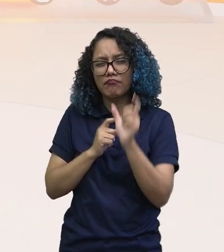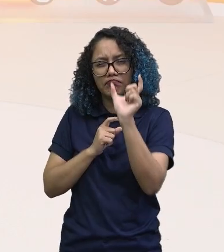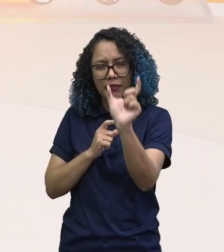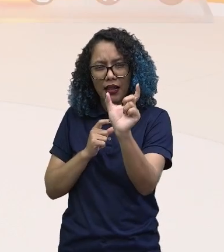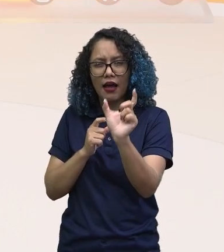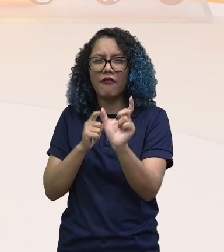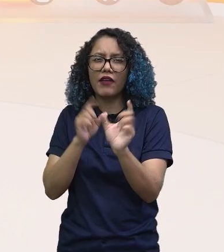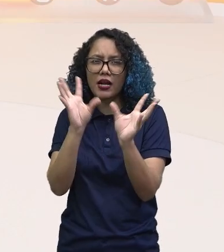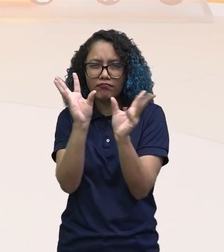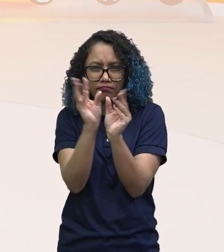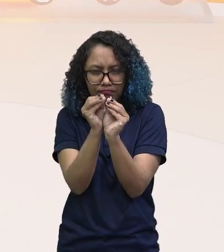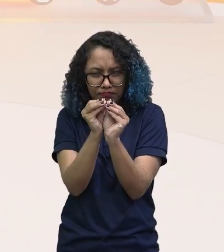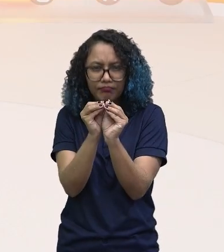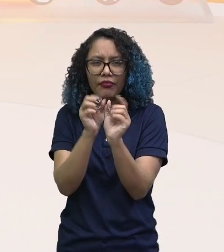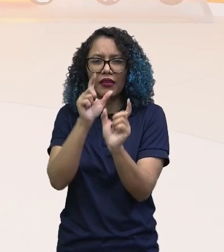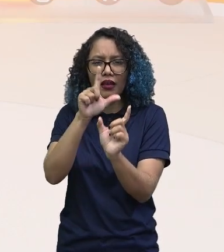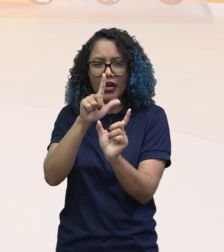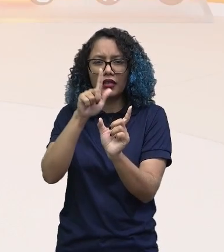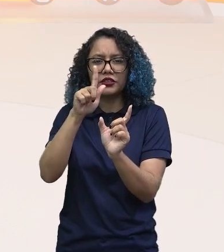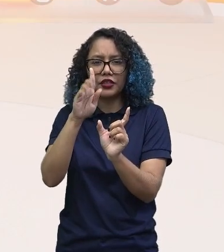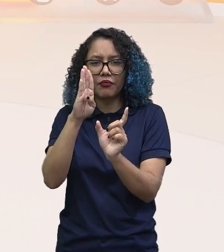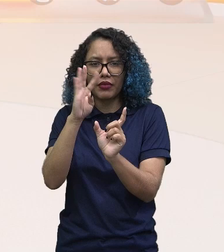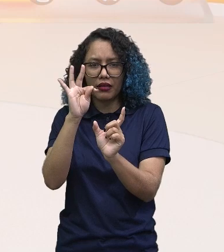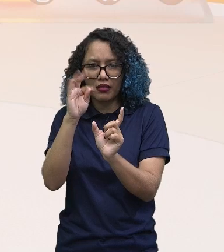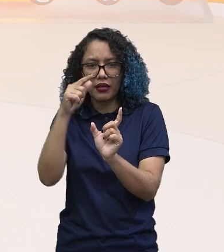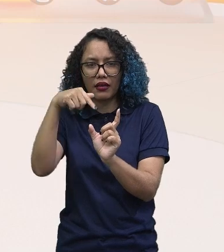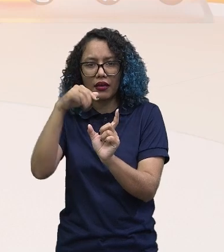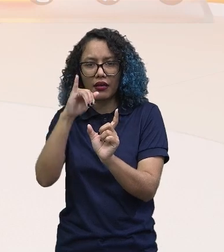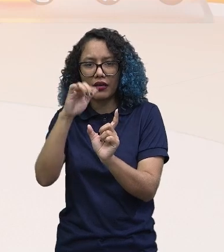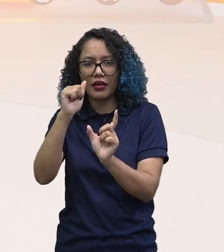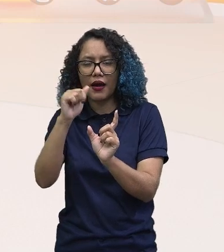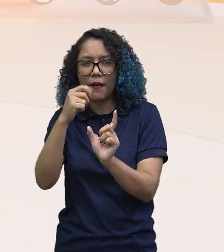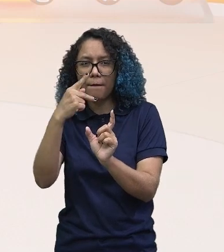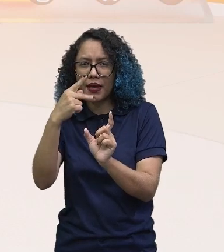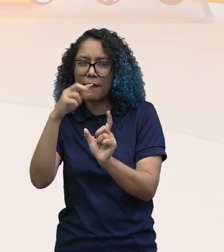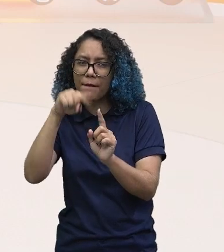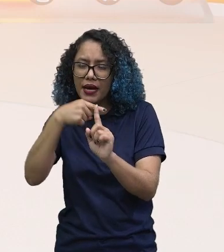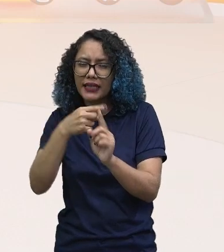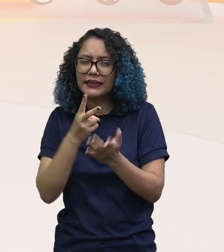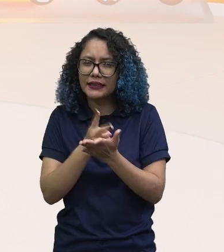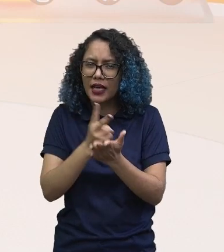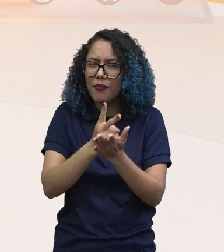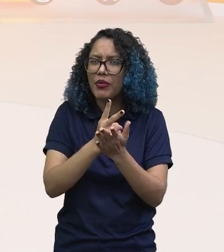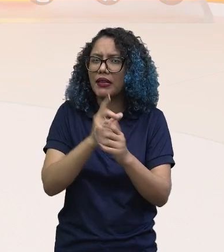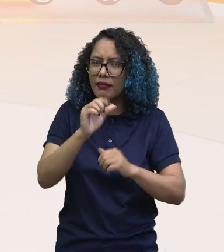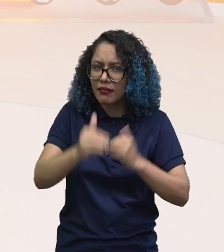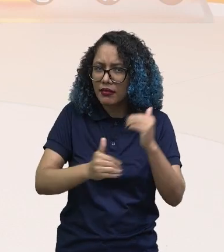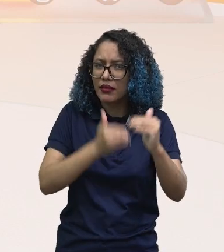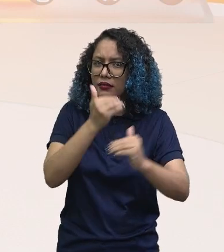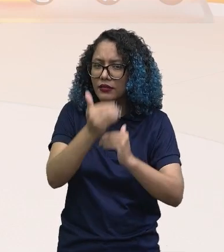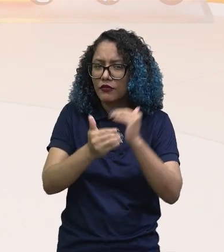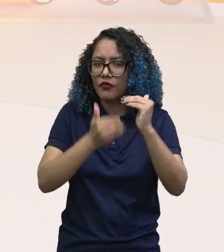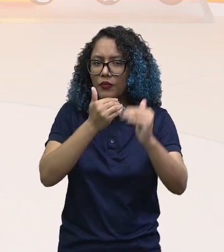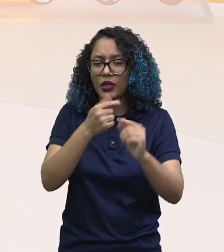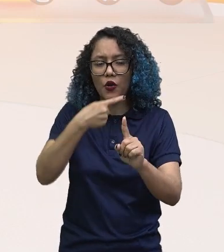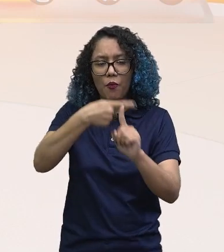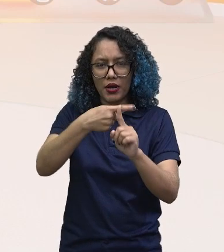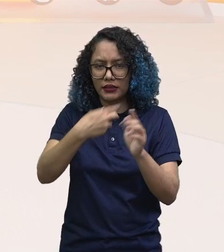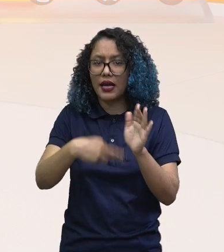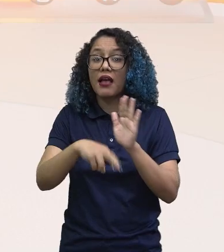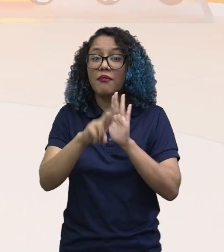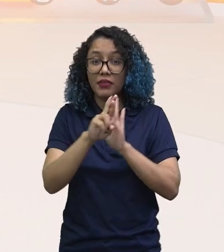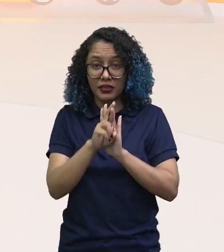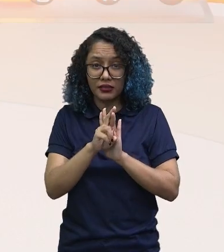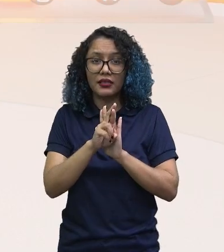sigla que está bastante em desenvolvimento, né? E esse mais ali do final, ele representa justamente